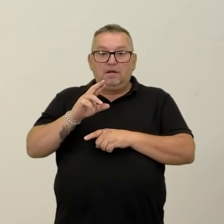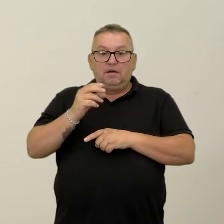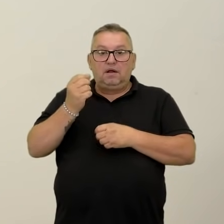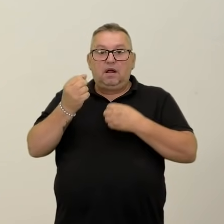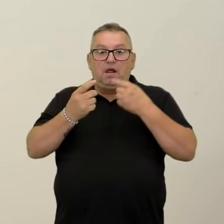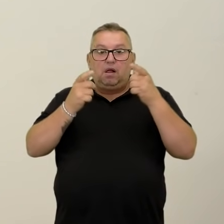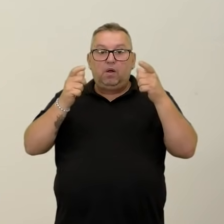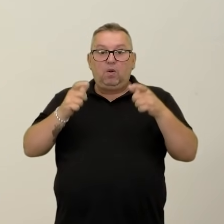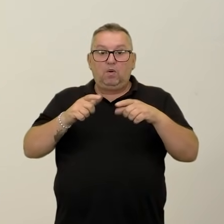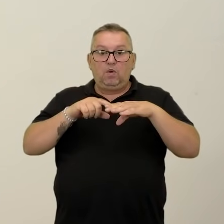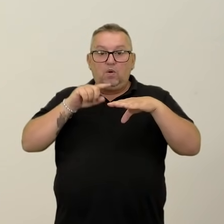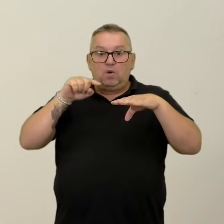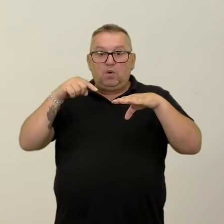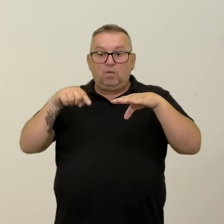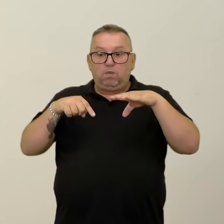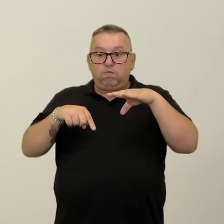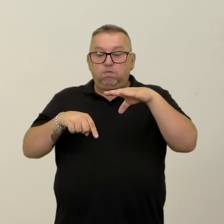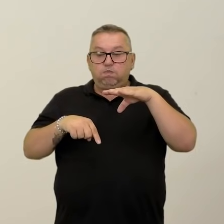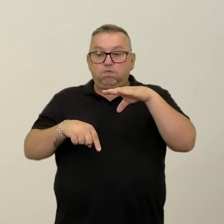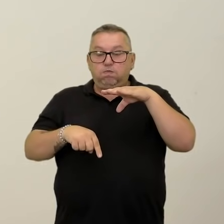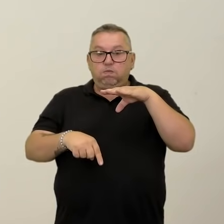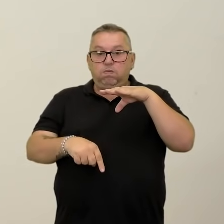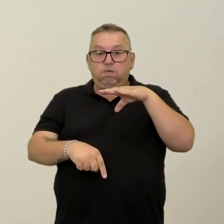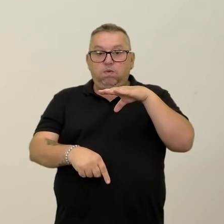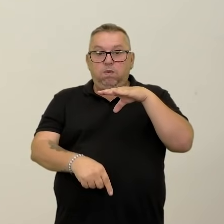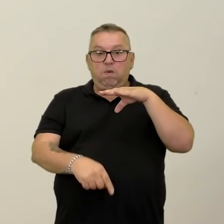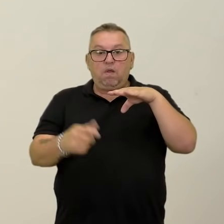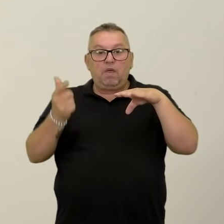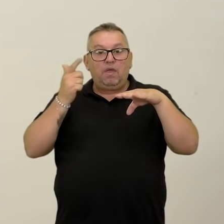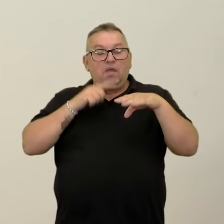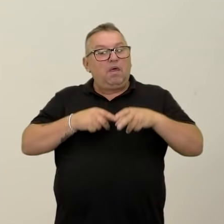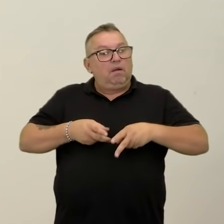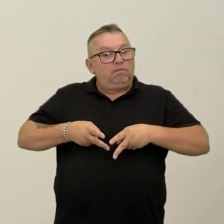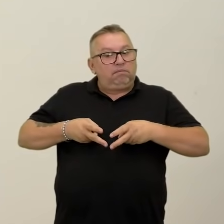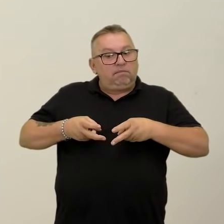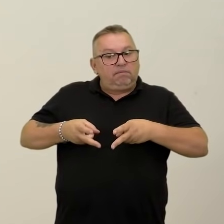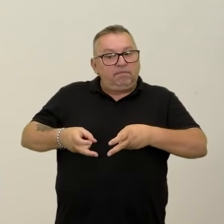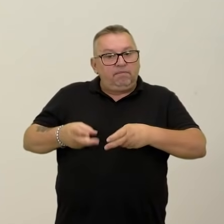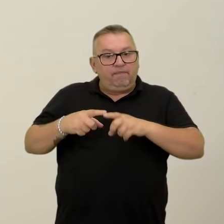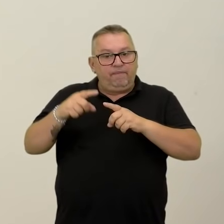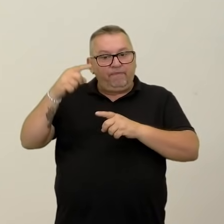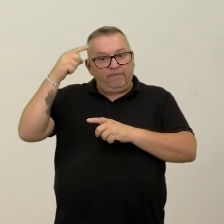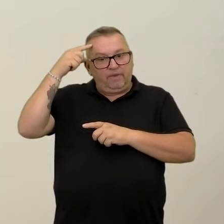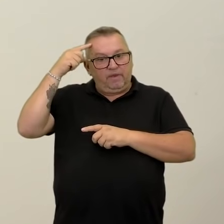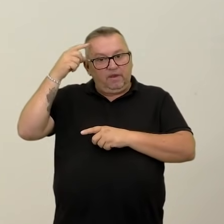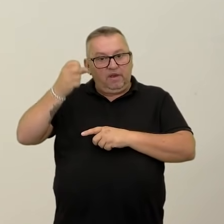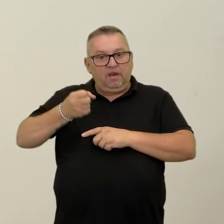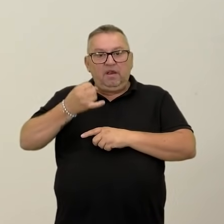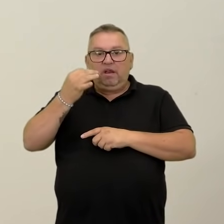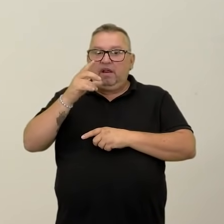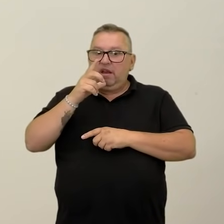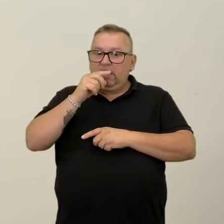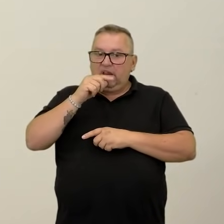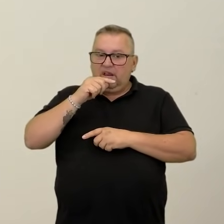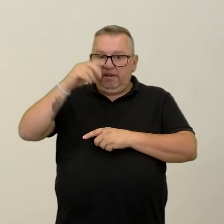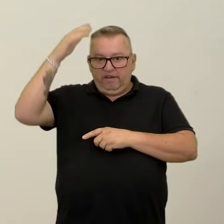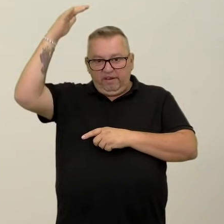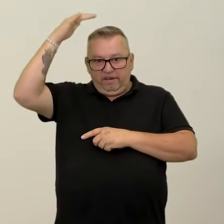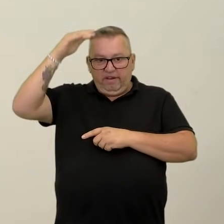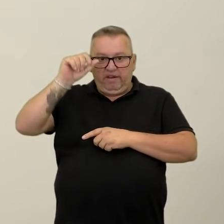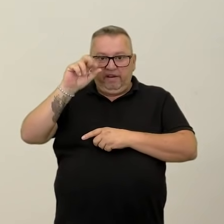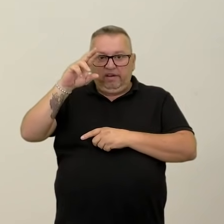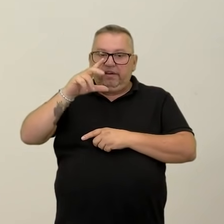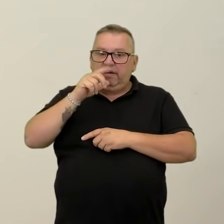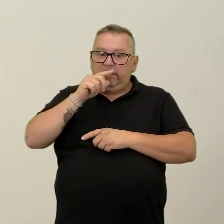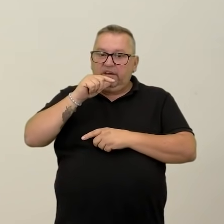que algumas regiões do Oceano são tão difíceis de eu conseguir explorar imagina a coluna de ar pesa na minha